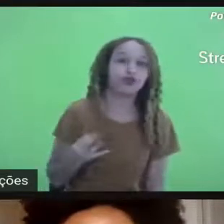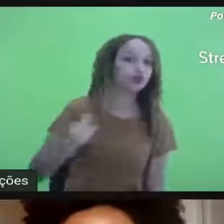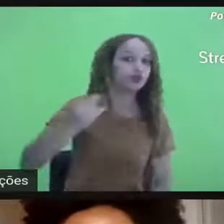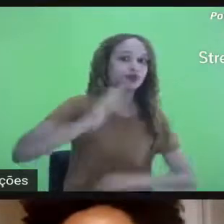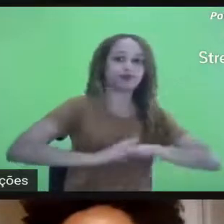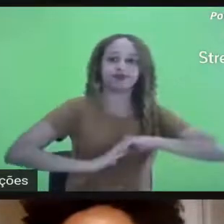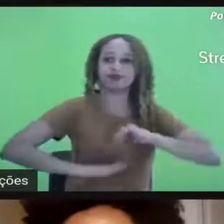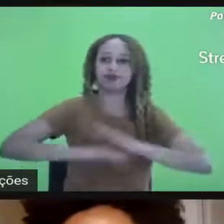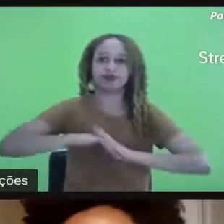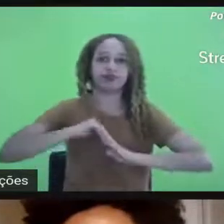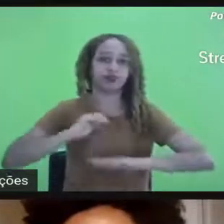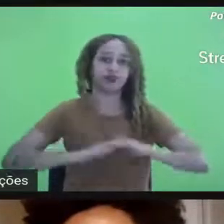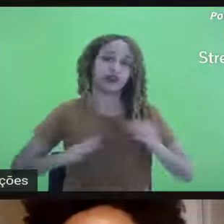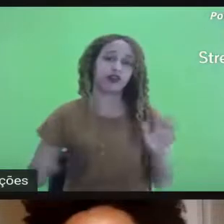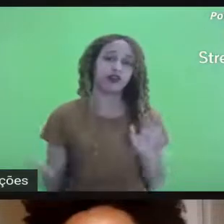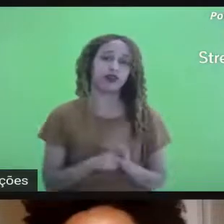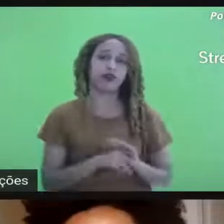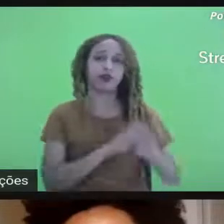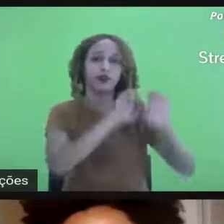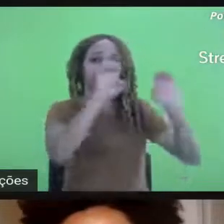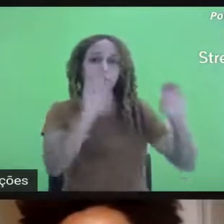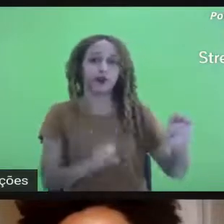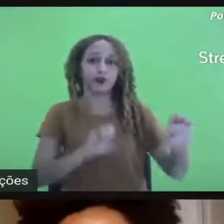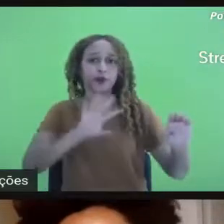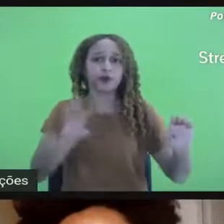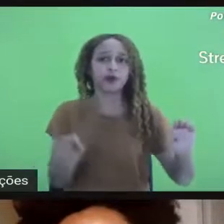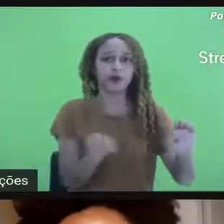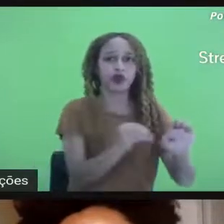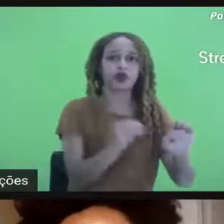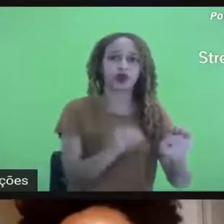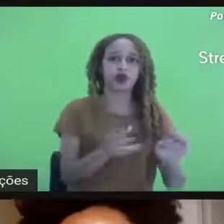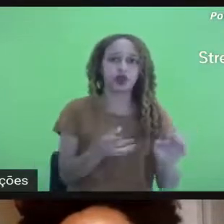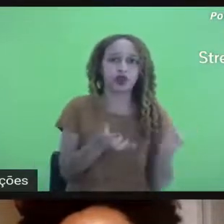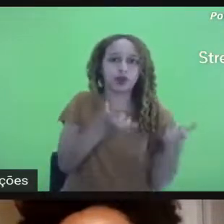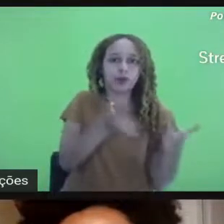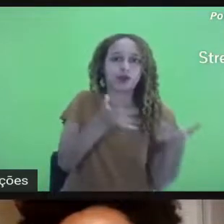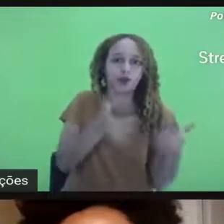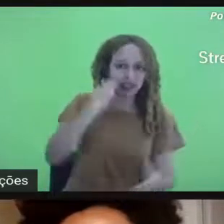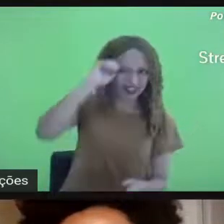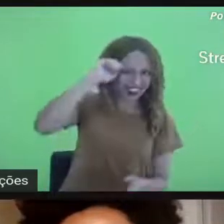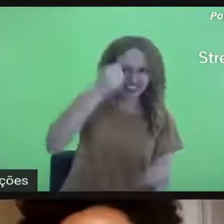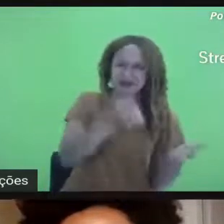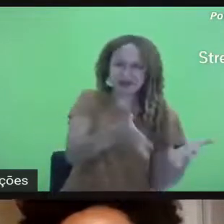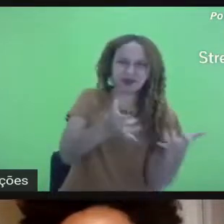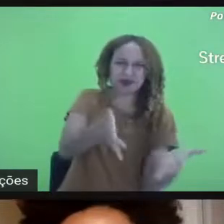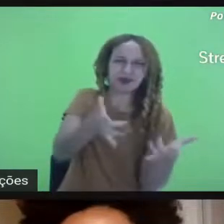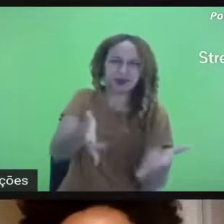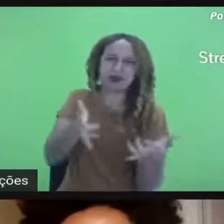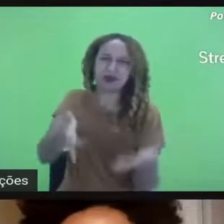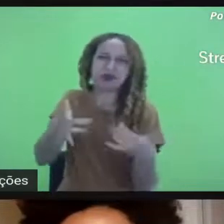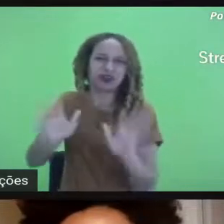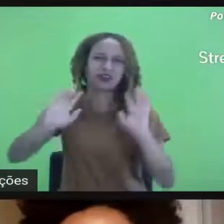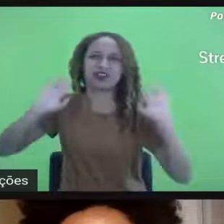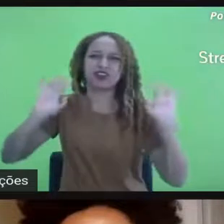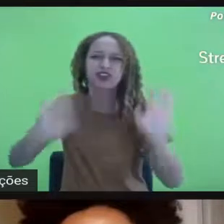porque isso faz parte da estrutura que nos excluiu dos bancos universitários, que nos excluiu das oportunidades de